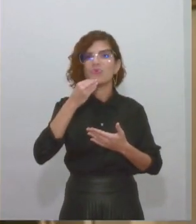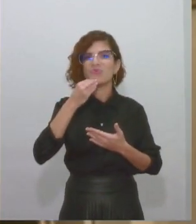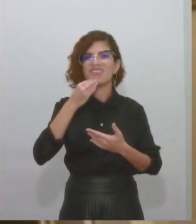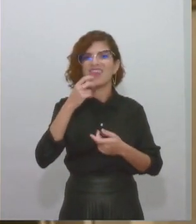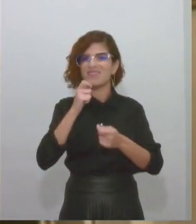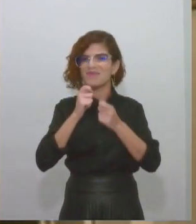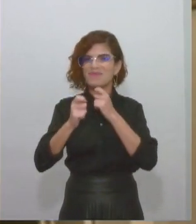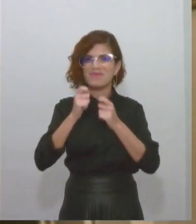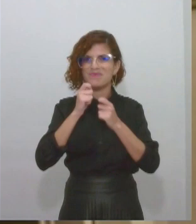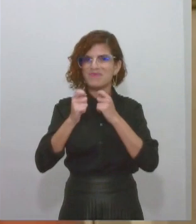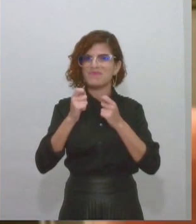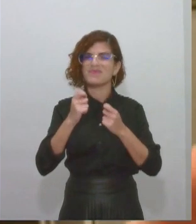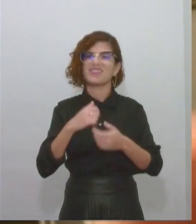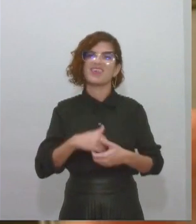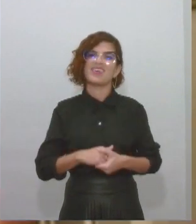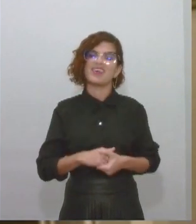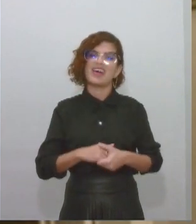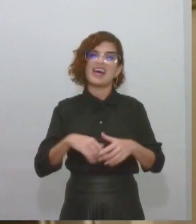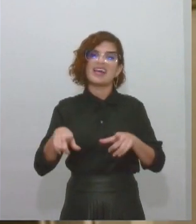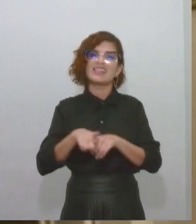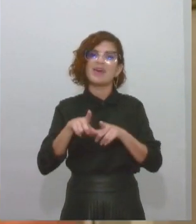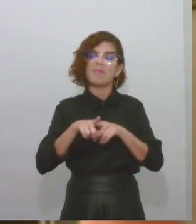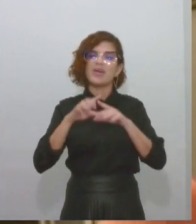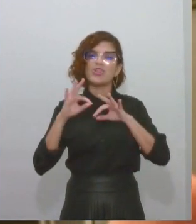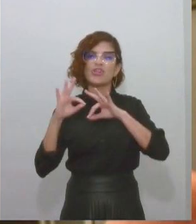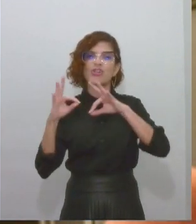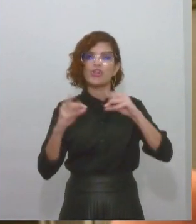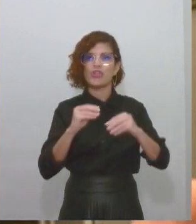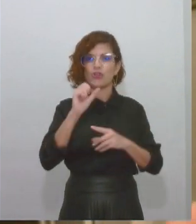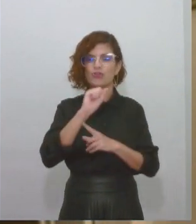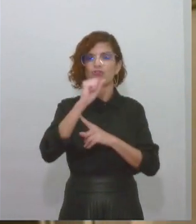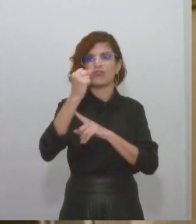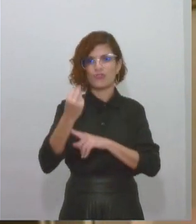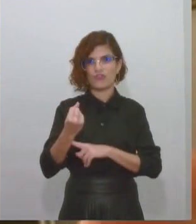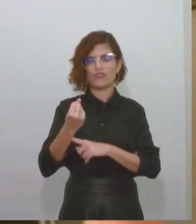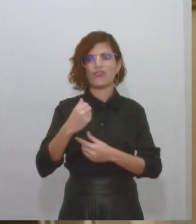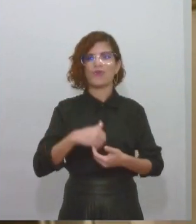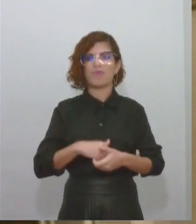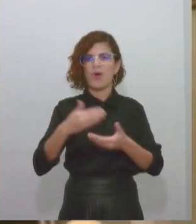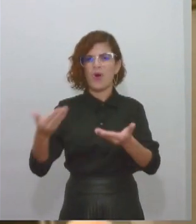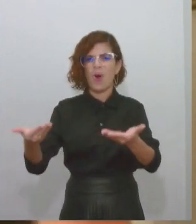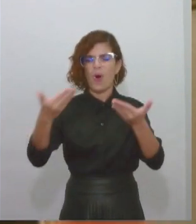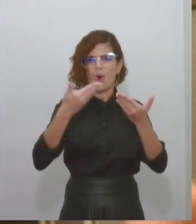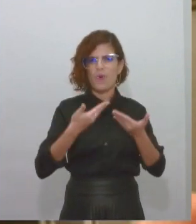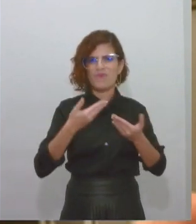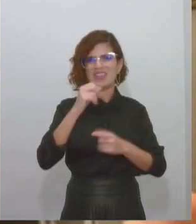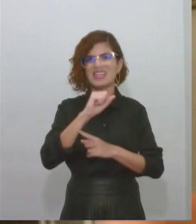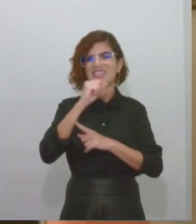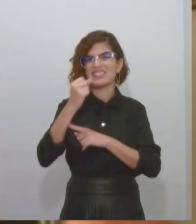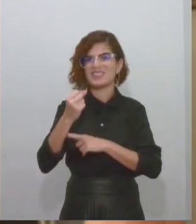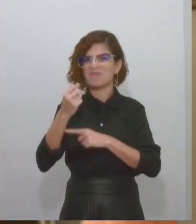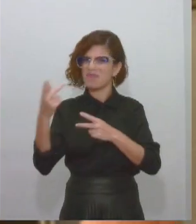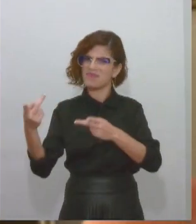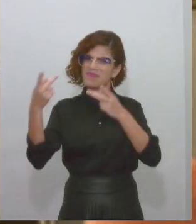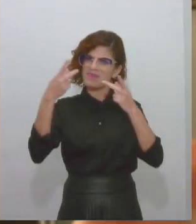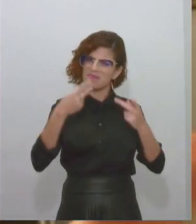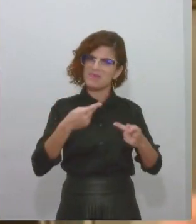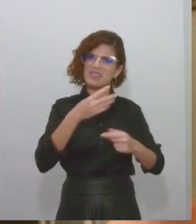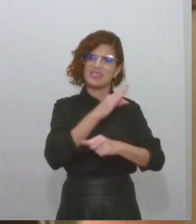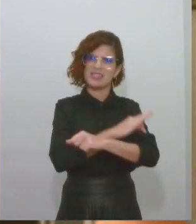e falando para todo o Sergipe. Convido o sergipano que venha a Tobias Barreto para ver que nós